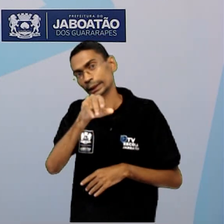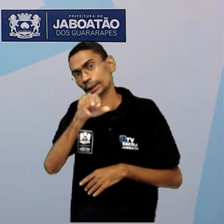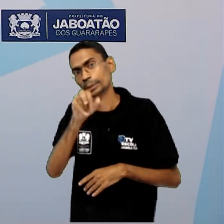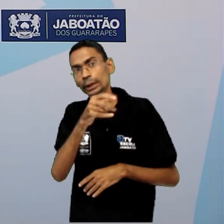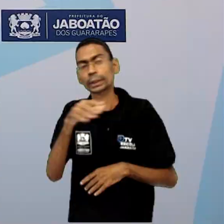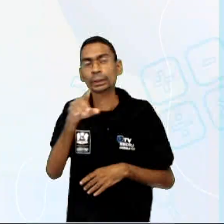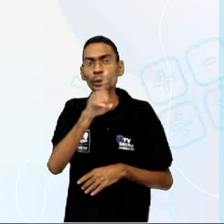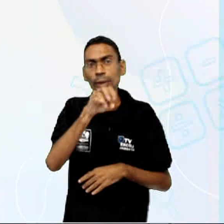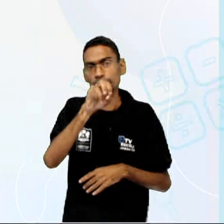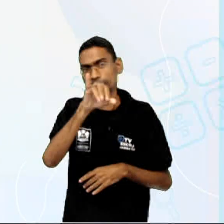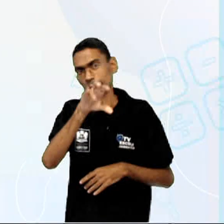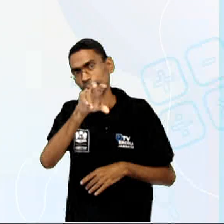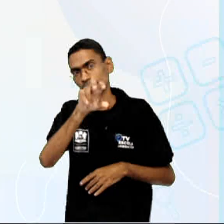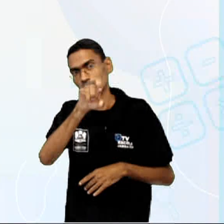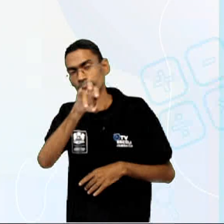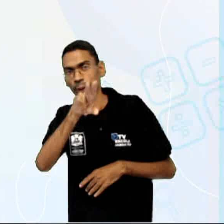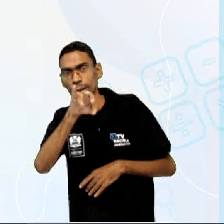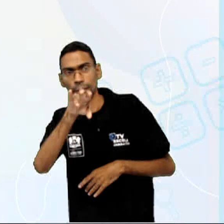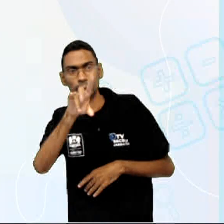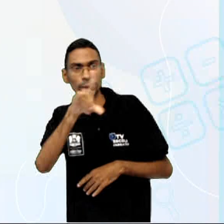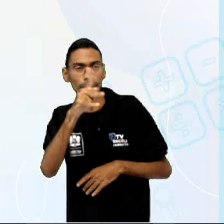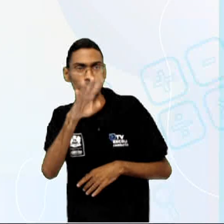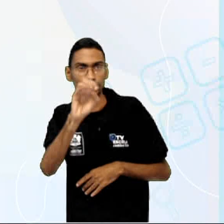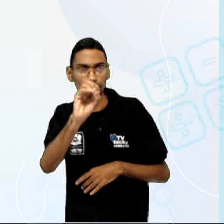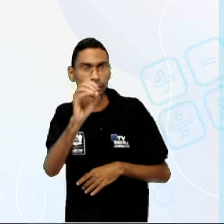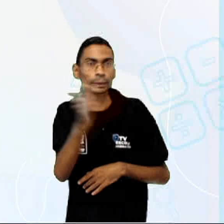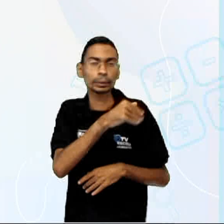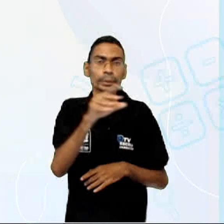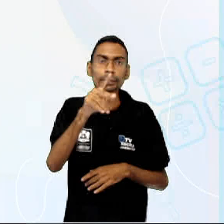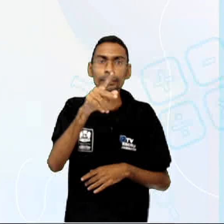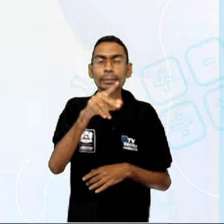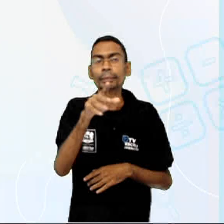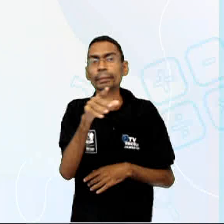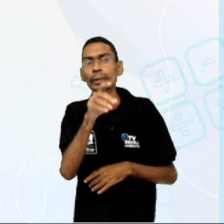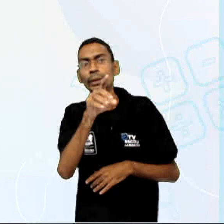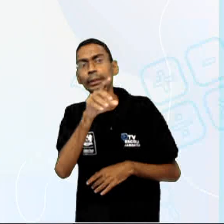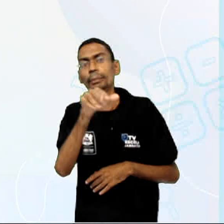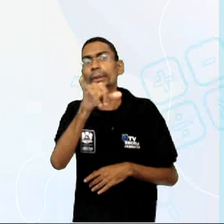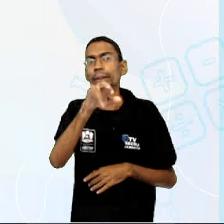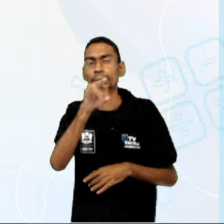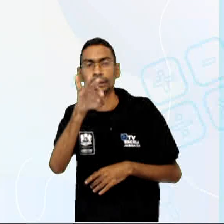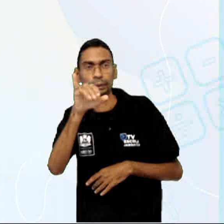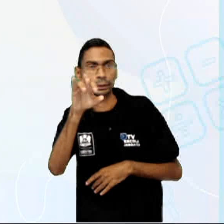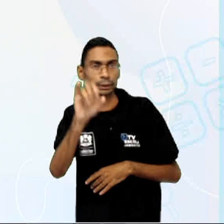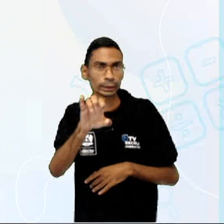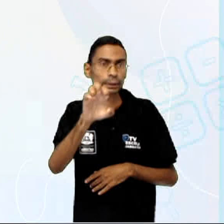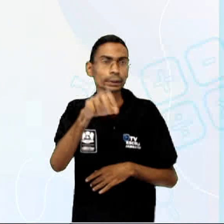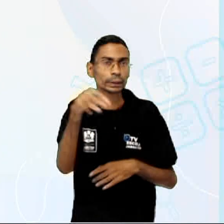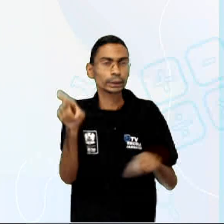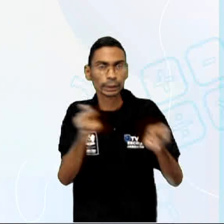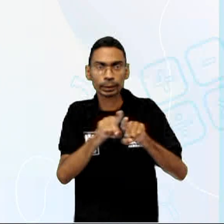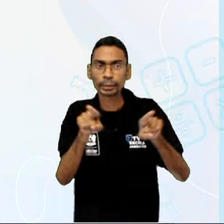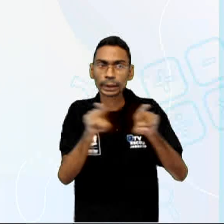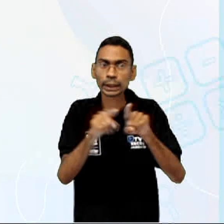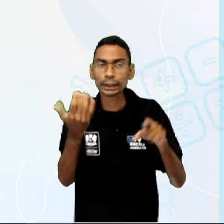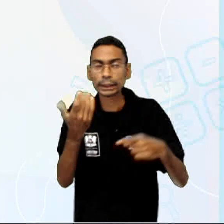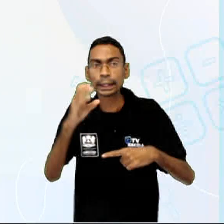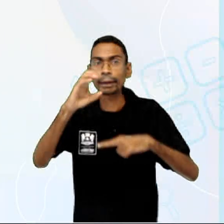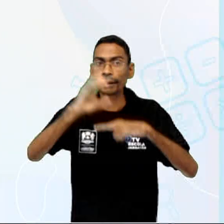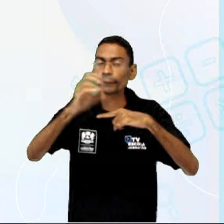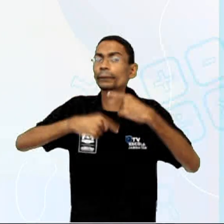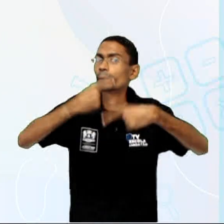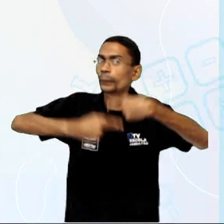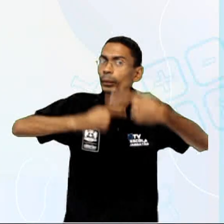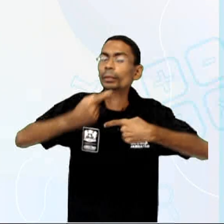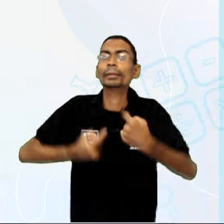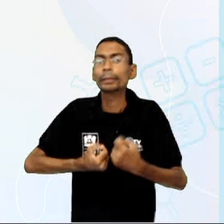Coelho Pereira, Martim Afonso de Souza, aí na imagem, outro mapa das capitanias, principalmente as duas que mais